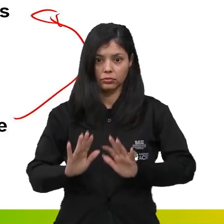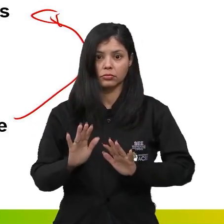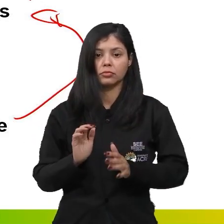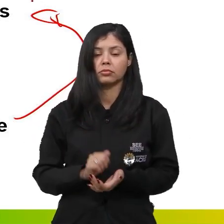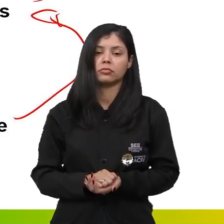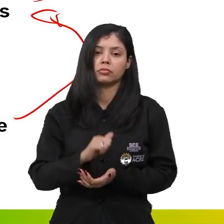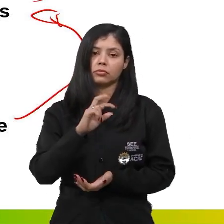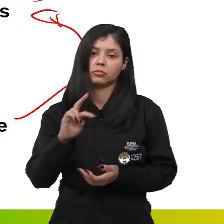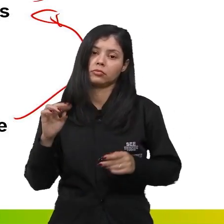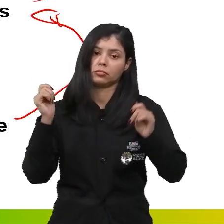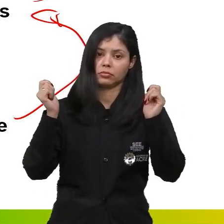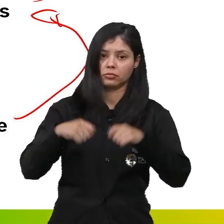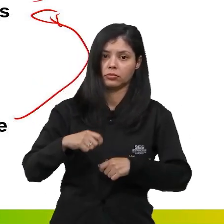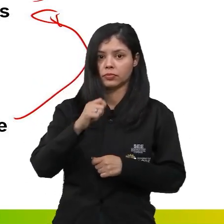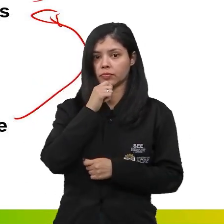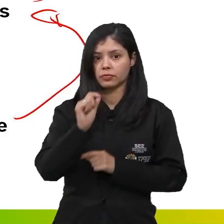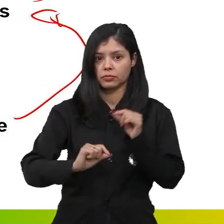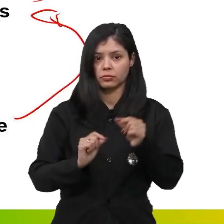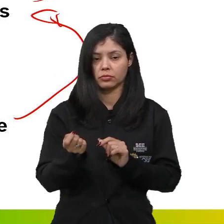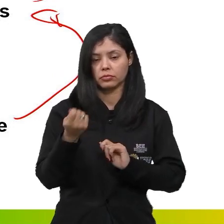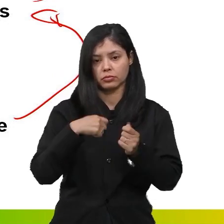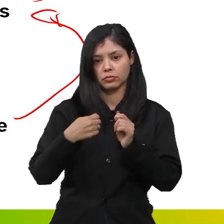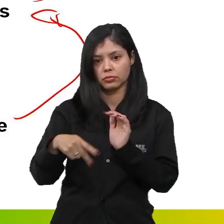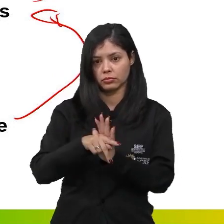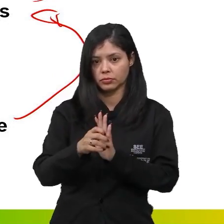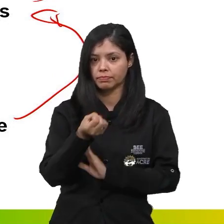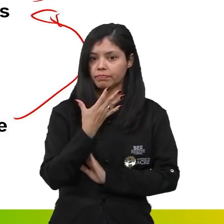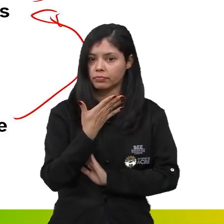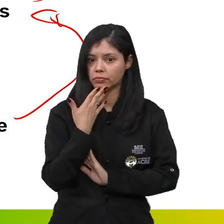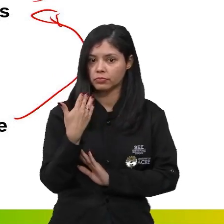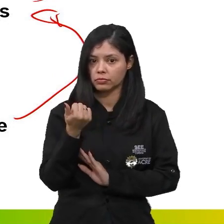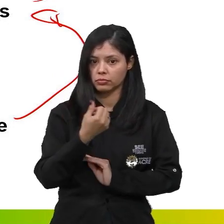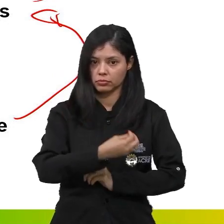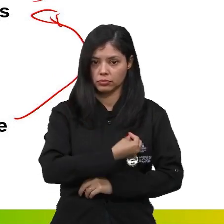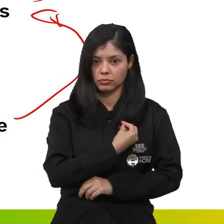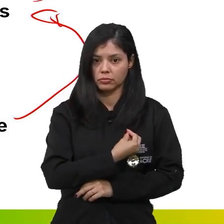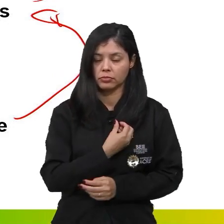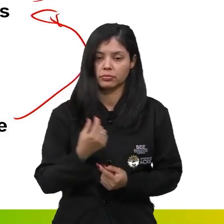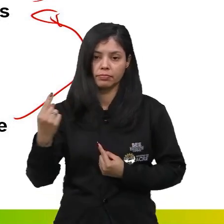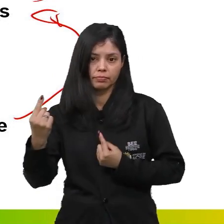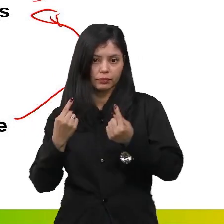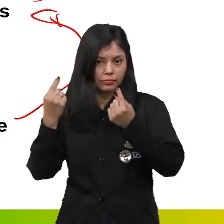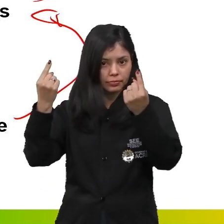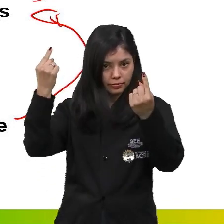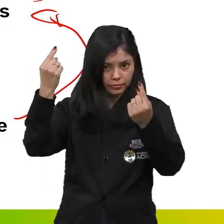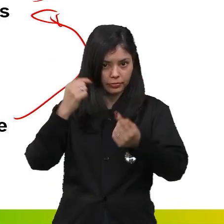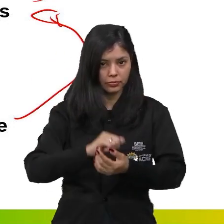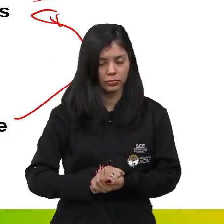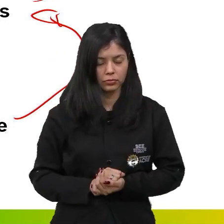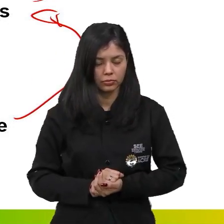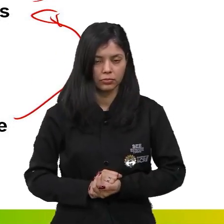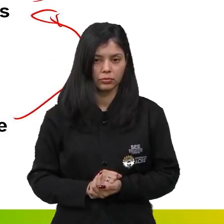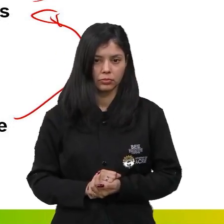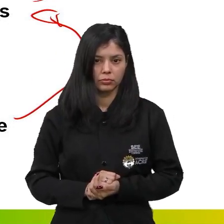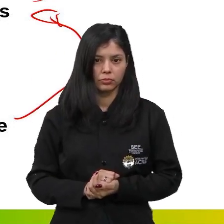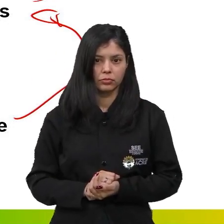e que vai possibilitar a eles uma ascensão econômica. Está vendo que uma coisa leva a outra?